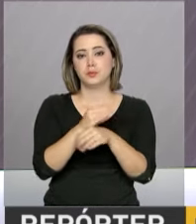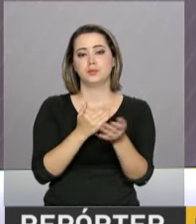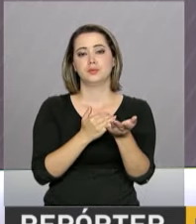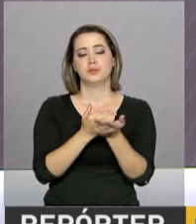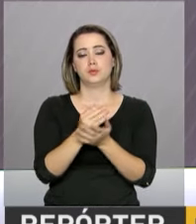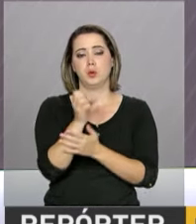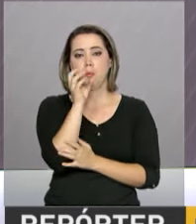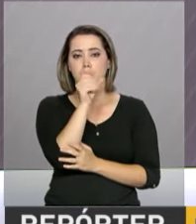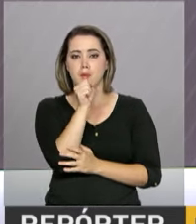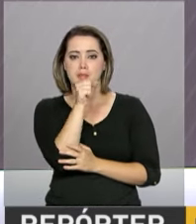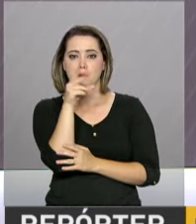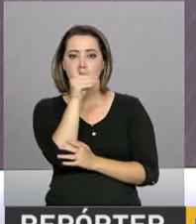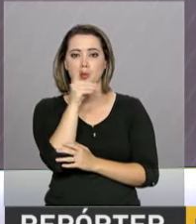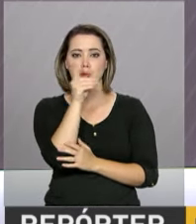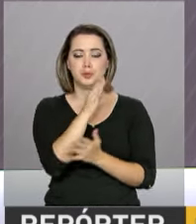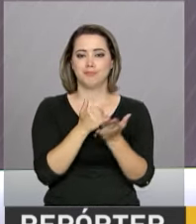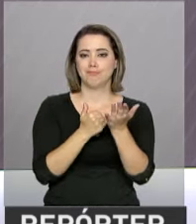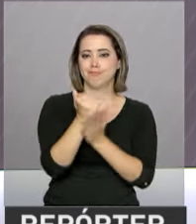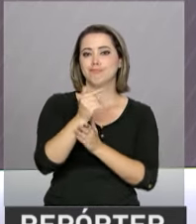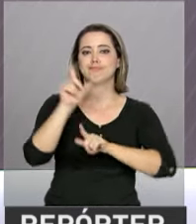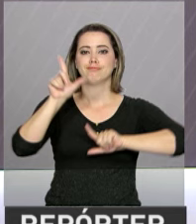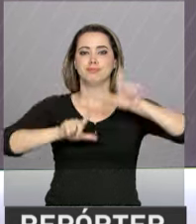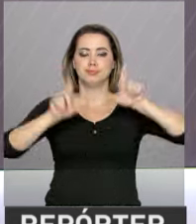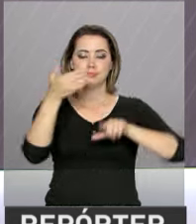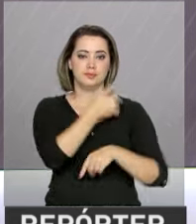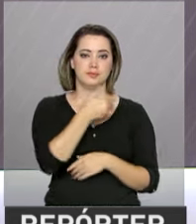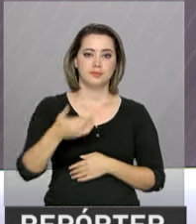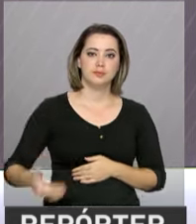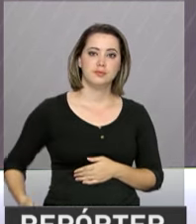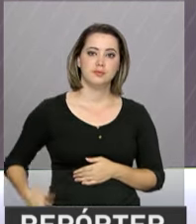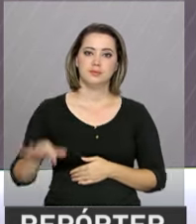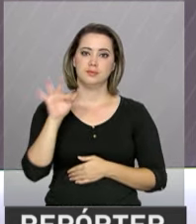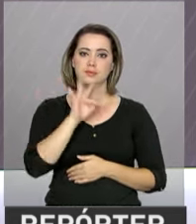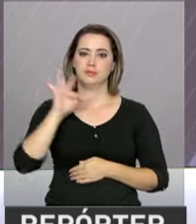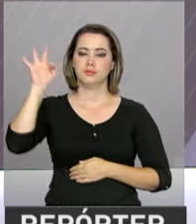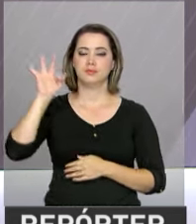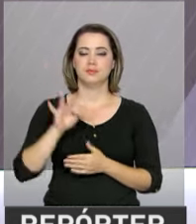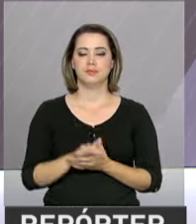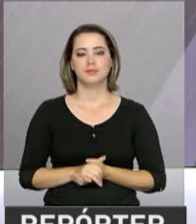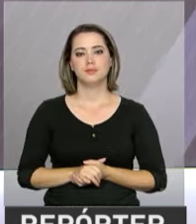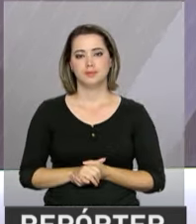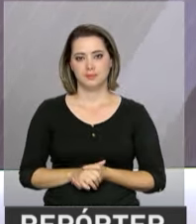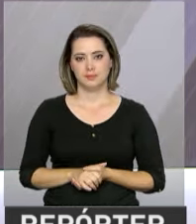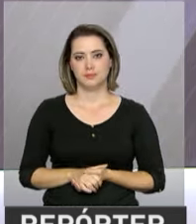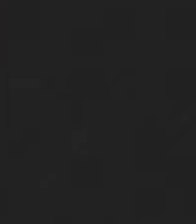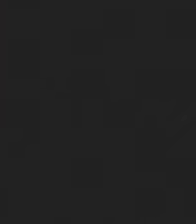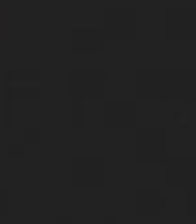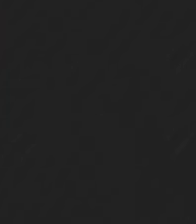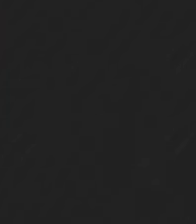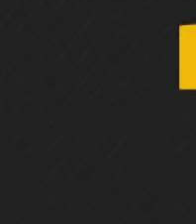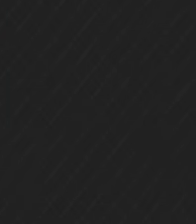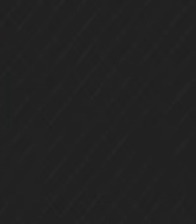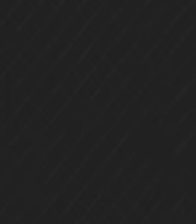um ótimo fim de semana e continue com a gente aqui na NBR, a TV do Governo Federal.